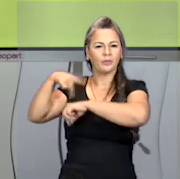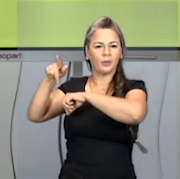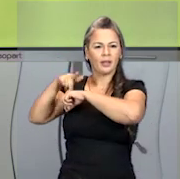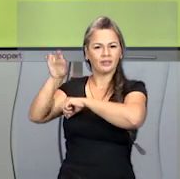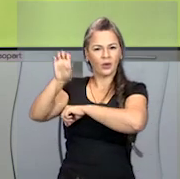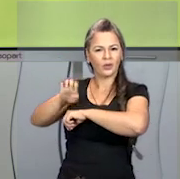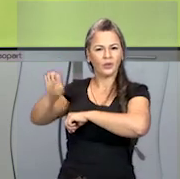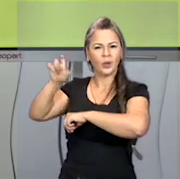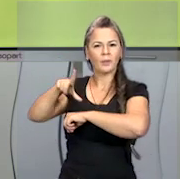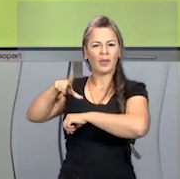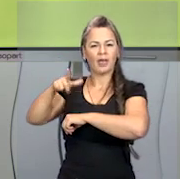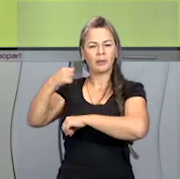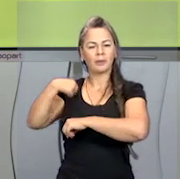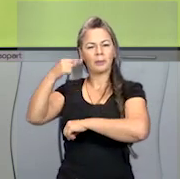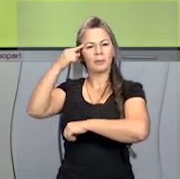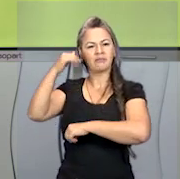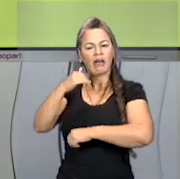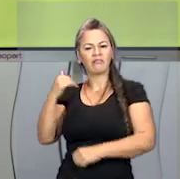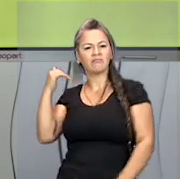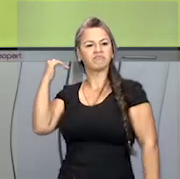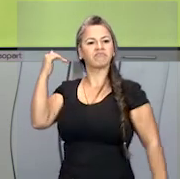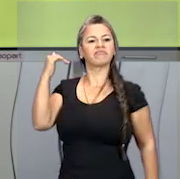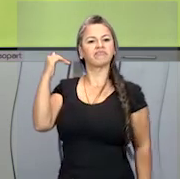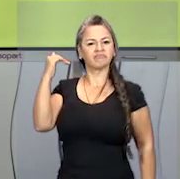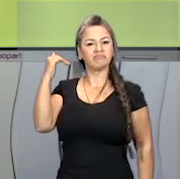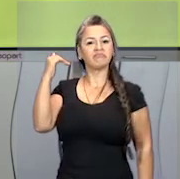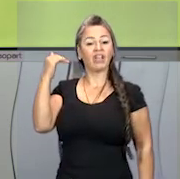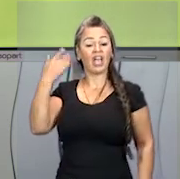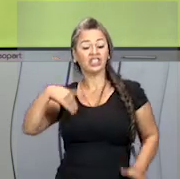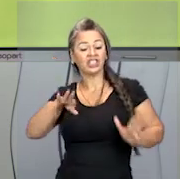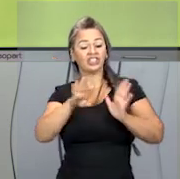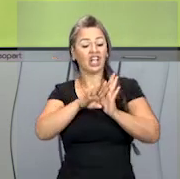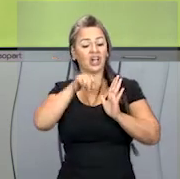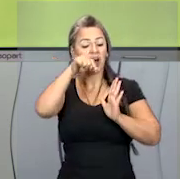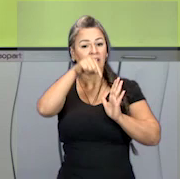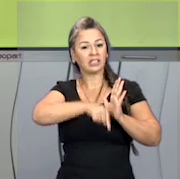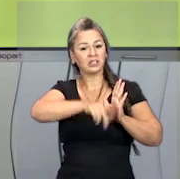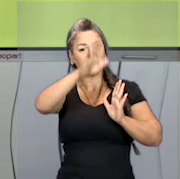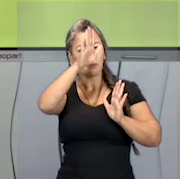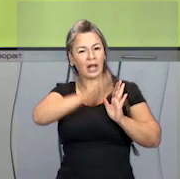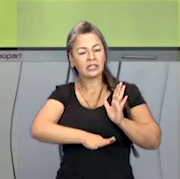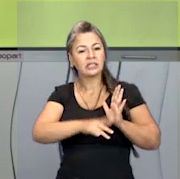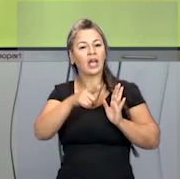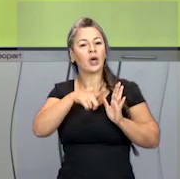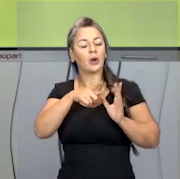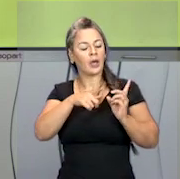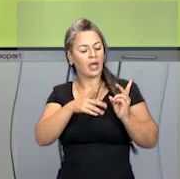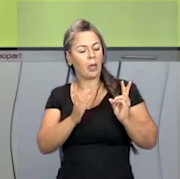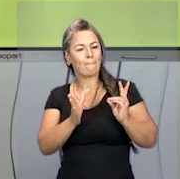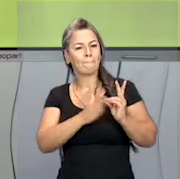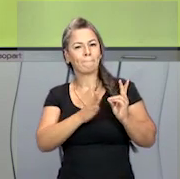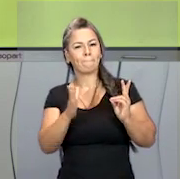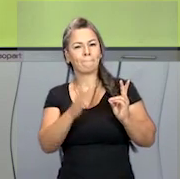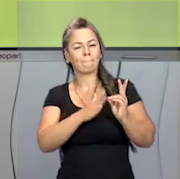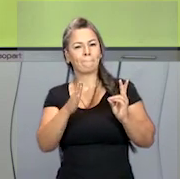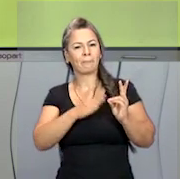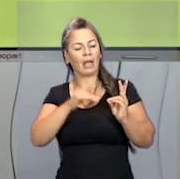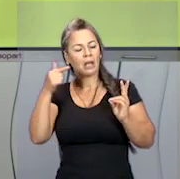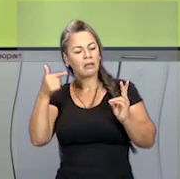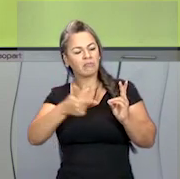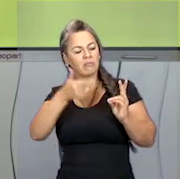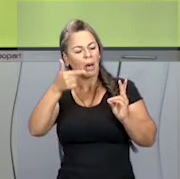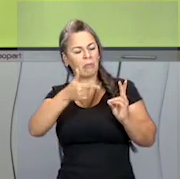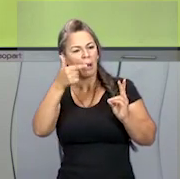passado. O genocídio indígena, quando nós vemos diariamente a população indígena sofrendo violência, nós precisamos entender